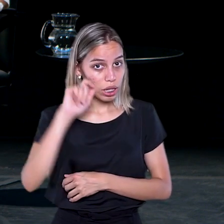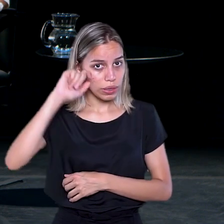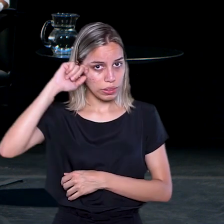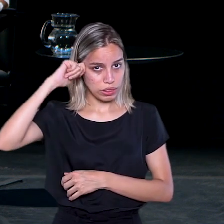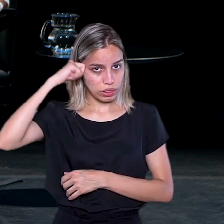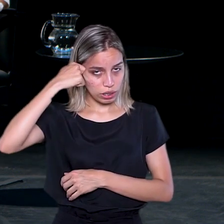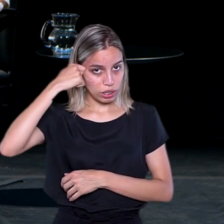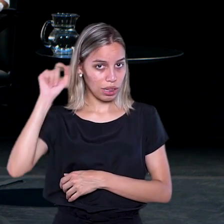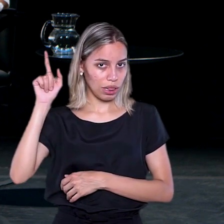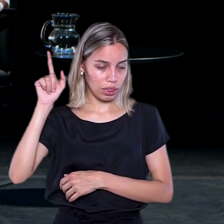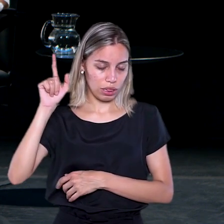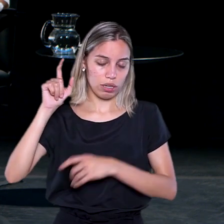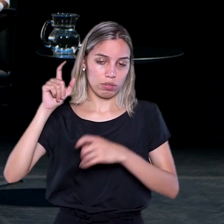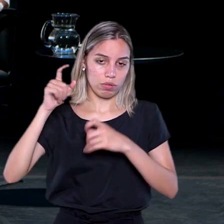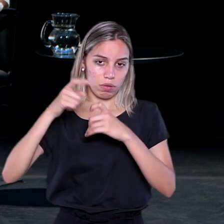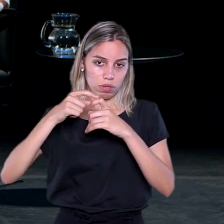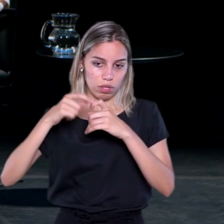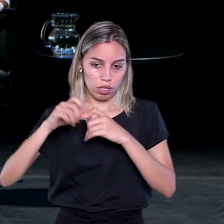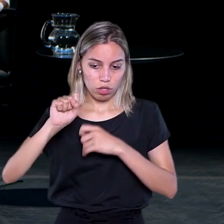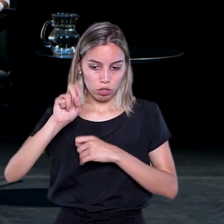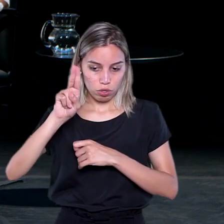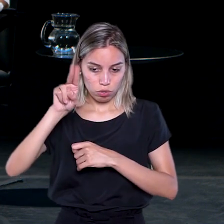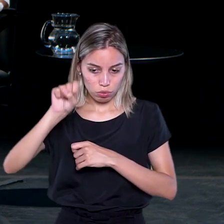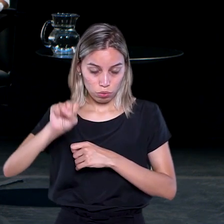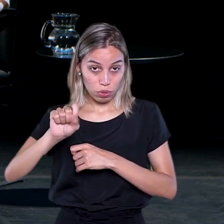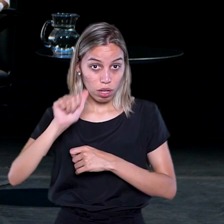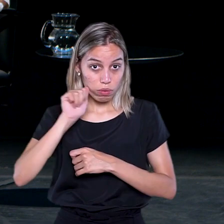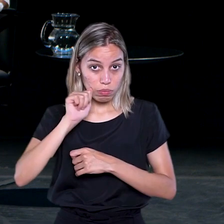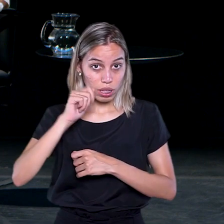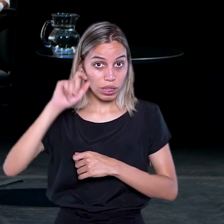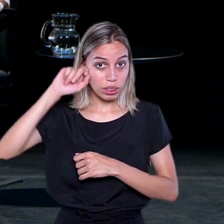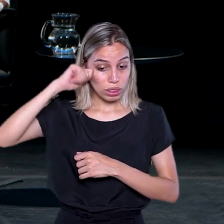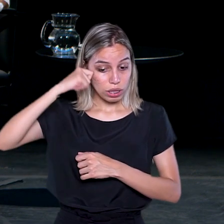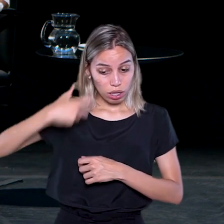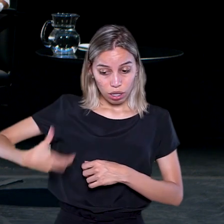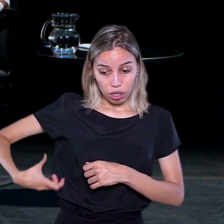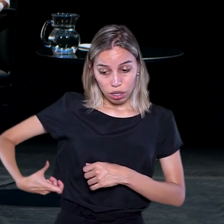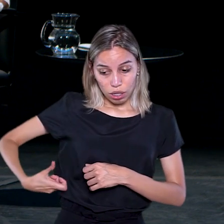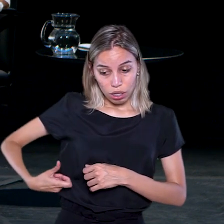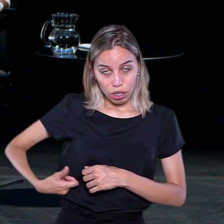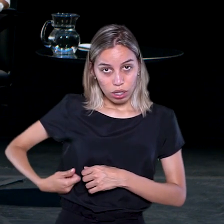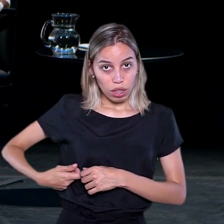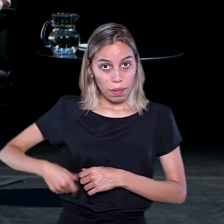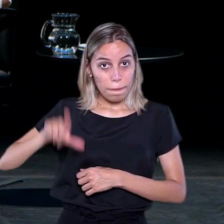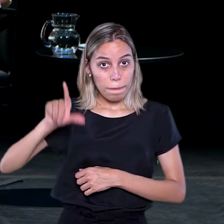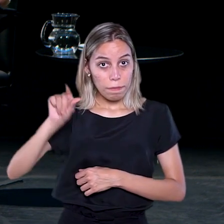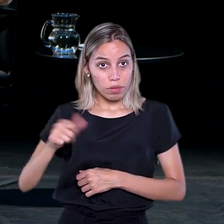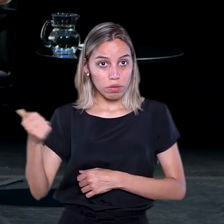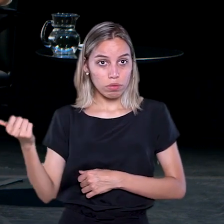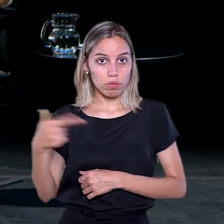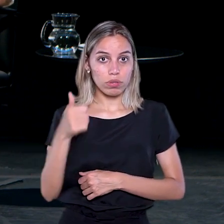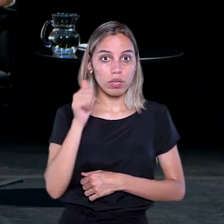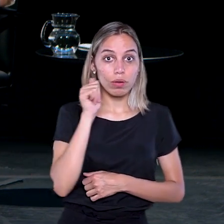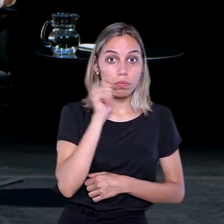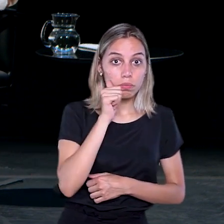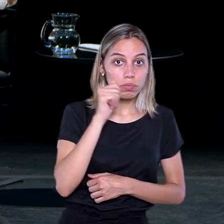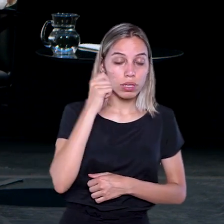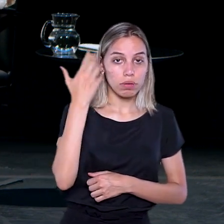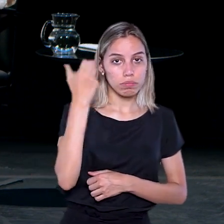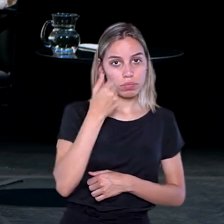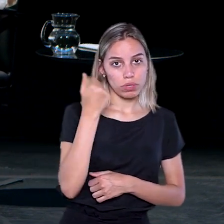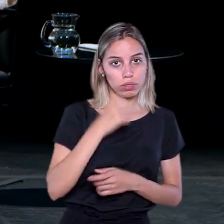no Sistema Único de Saúde, recebem menos anestesia no parto normal do que mulheres brancas. Aí a gente vai tentar fazer uma